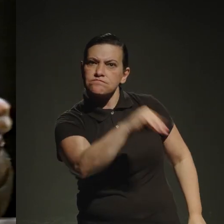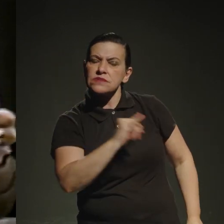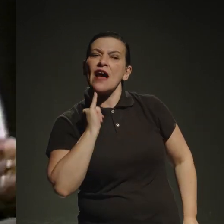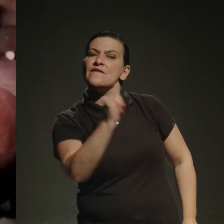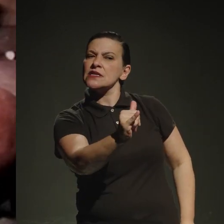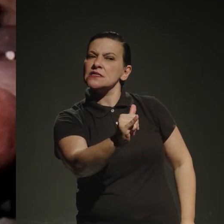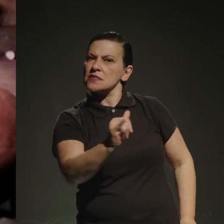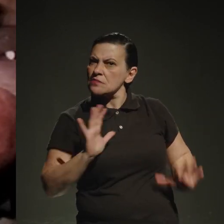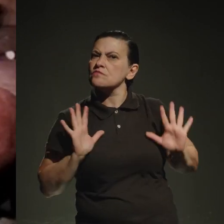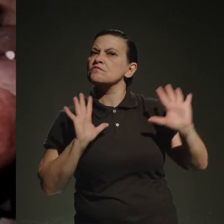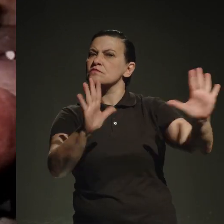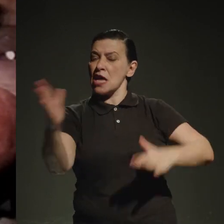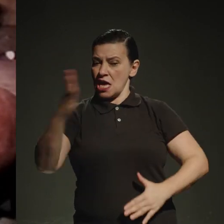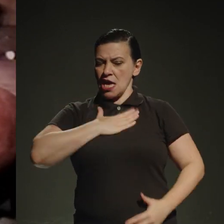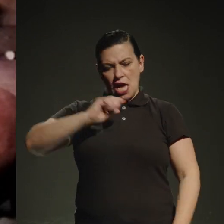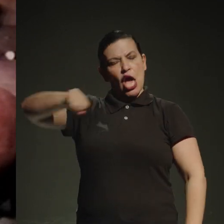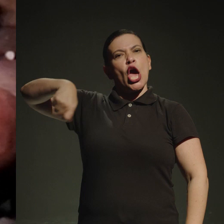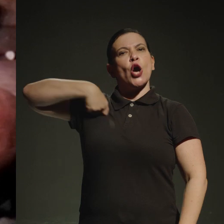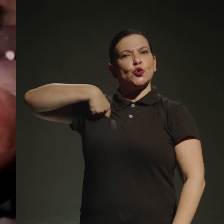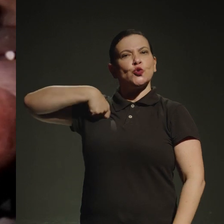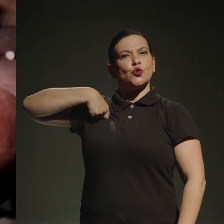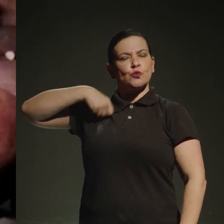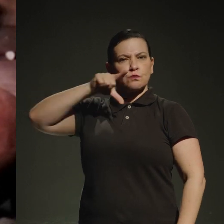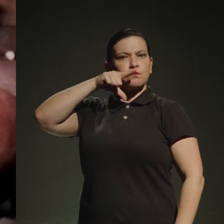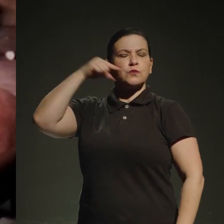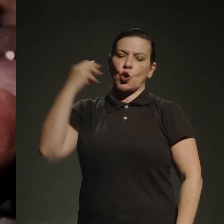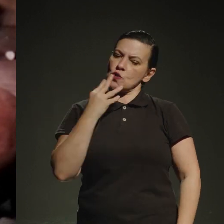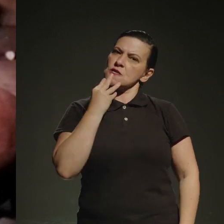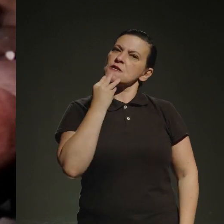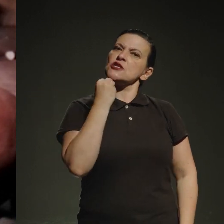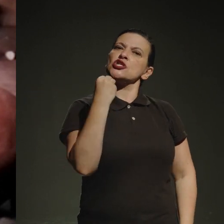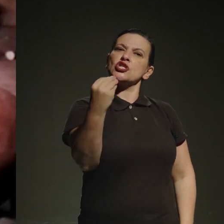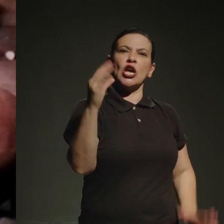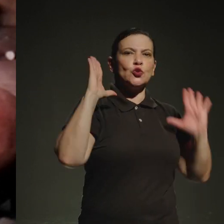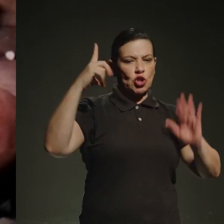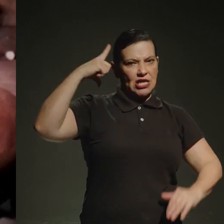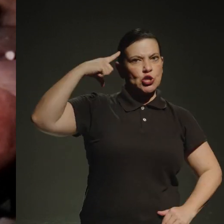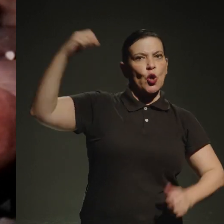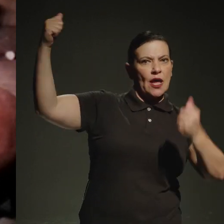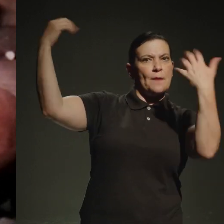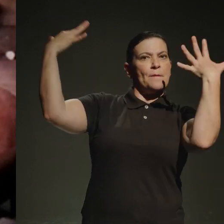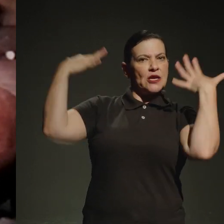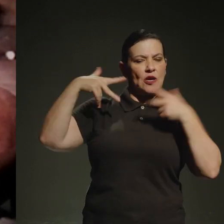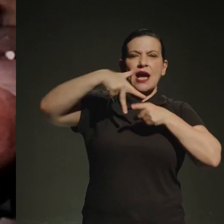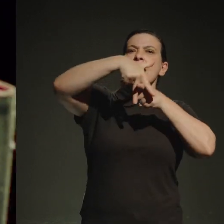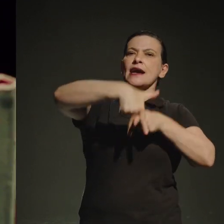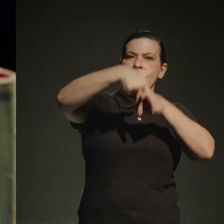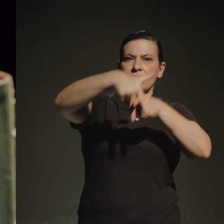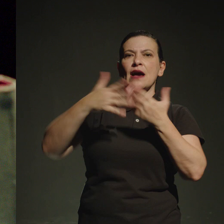o criado. Alto lá, sacripanta! Sou Dom Quixote de lá. Sou Dom Quixote